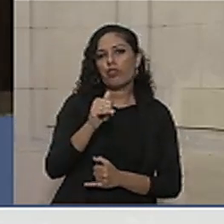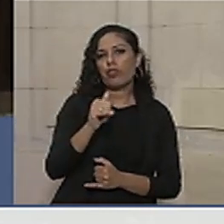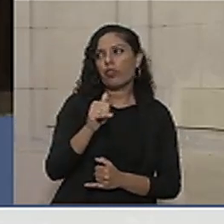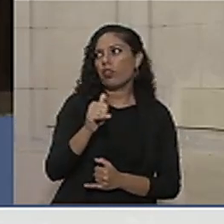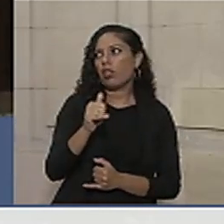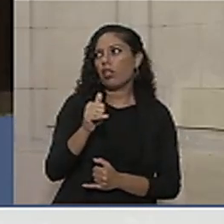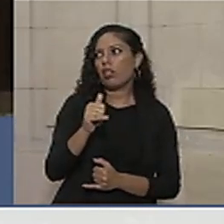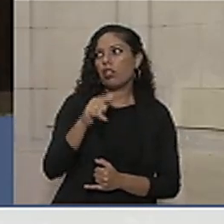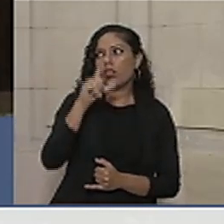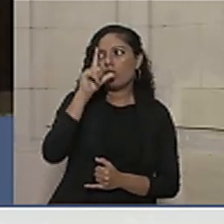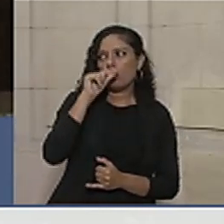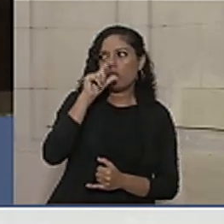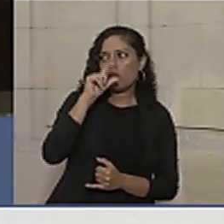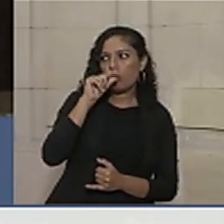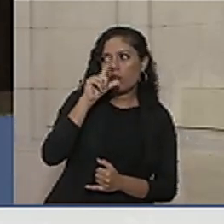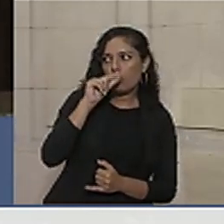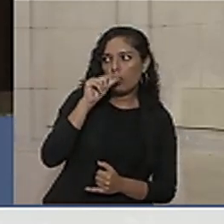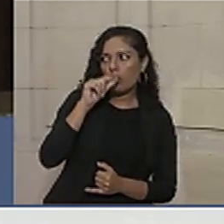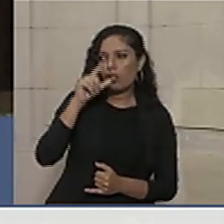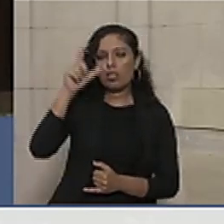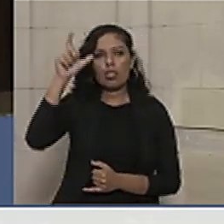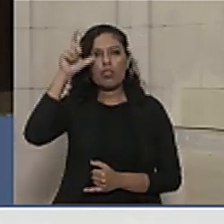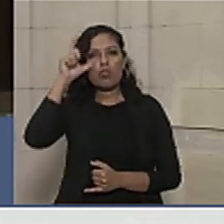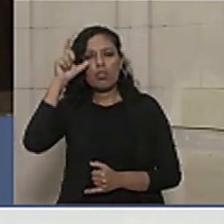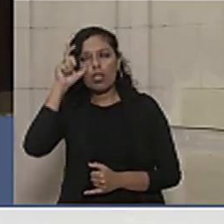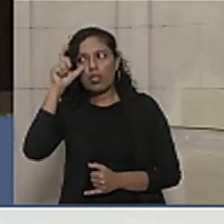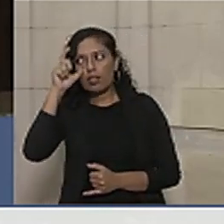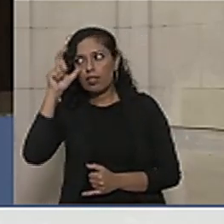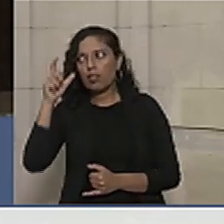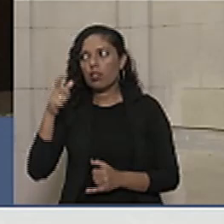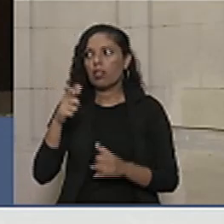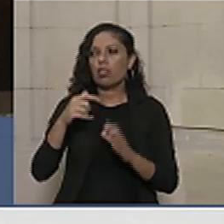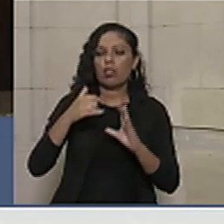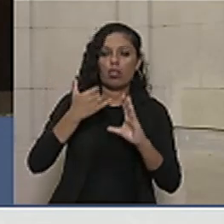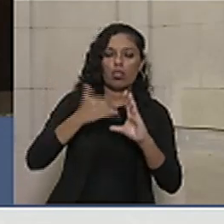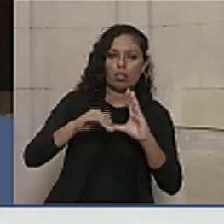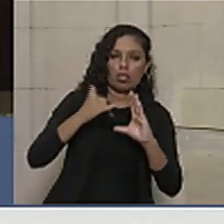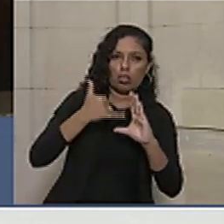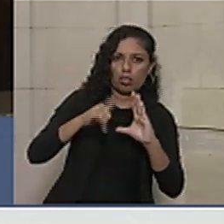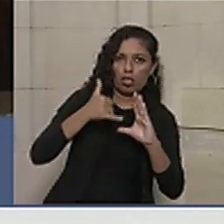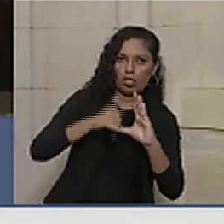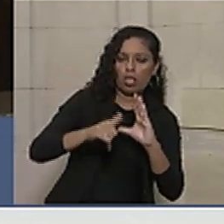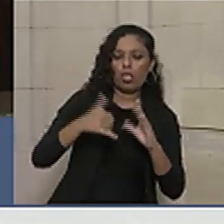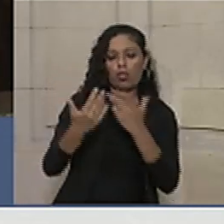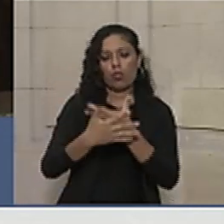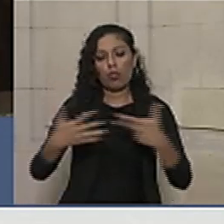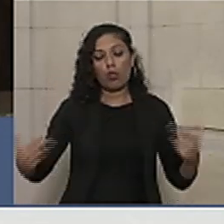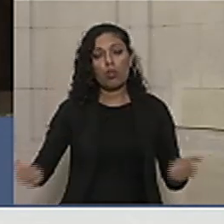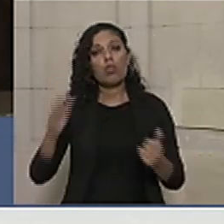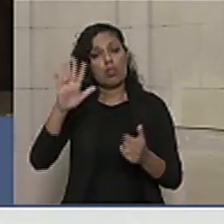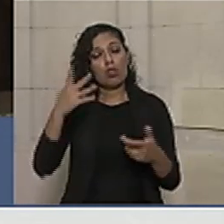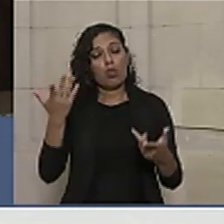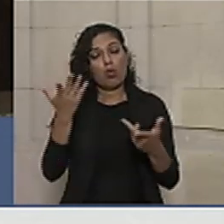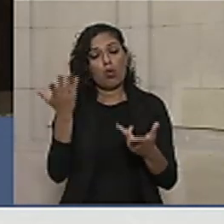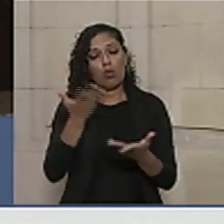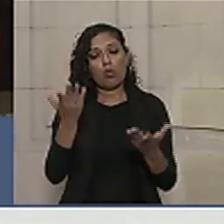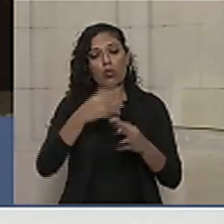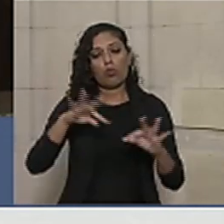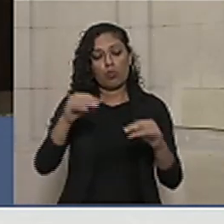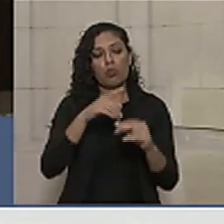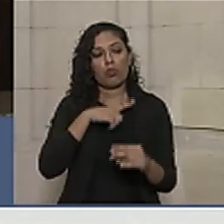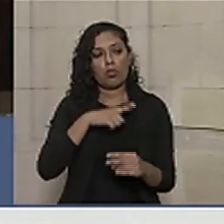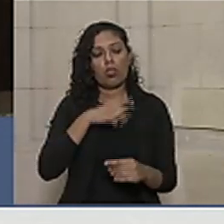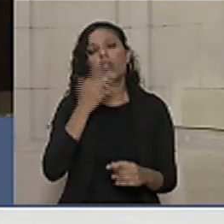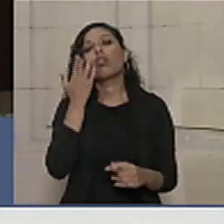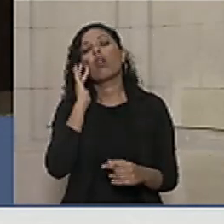nada disso. Tudo isso agora é possível e bem acessível da sociedade. Então, só gostaria de relatar